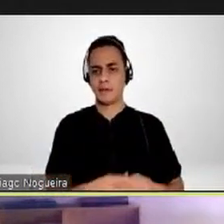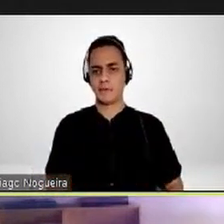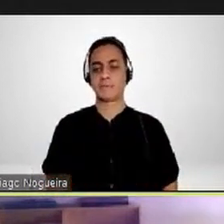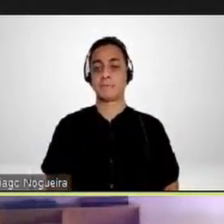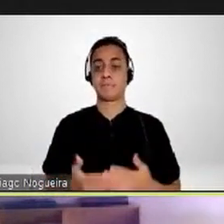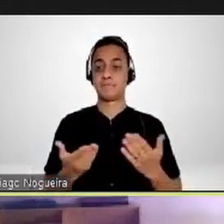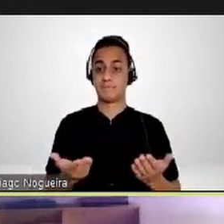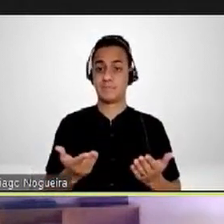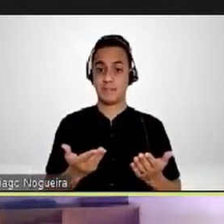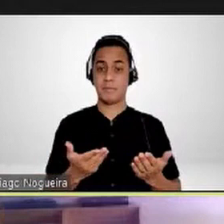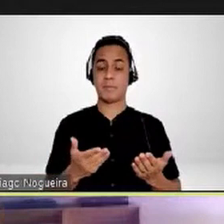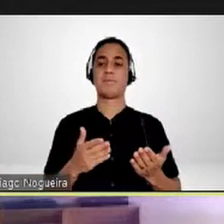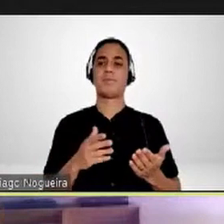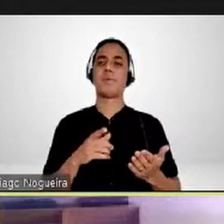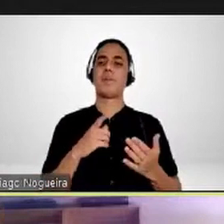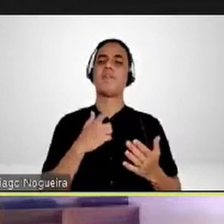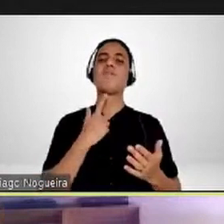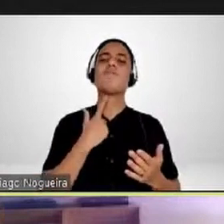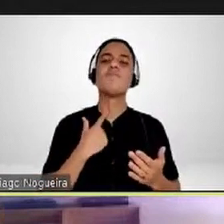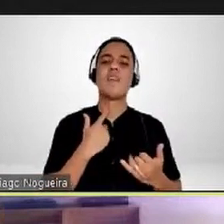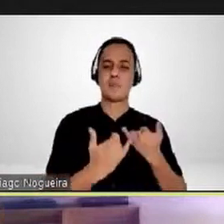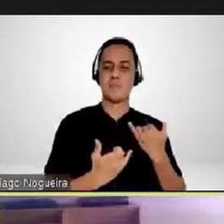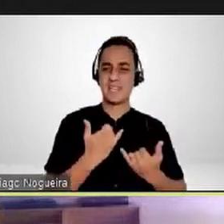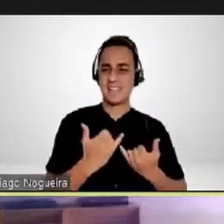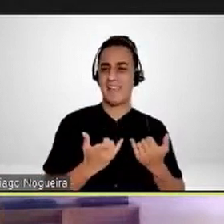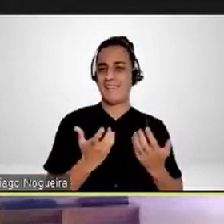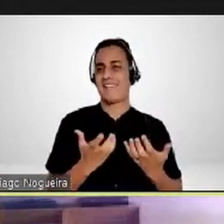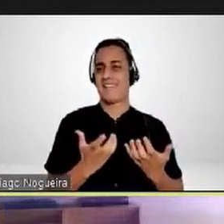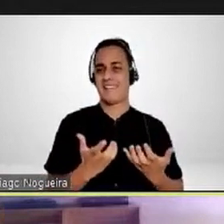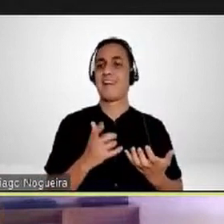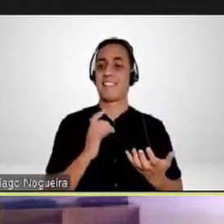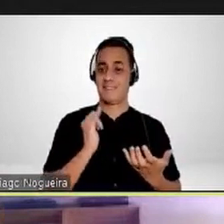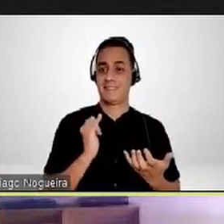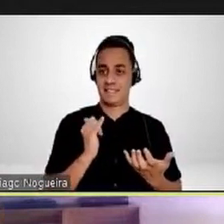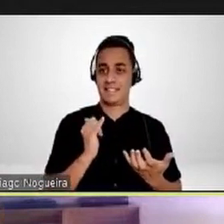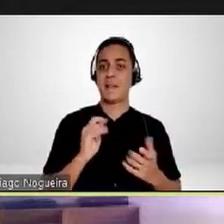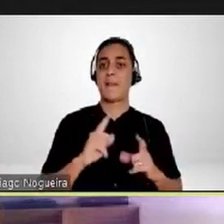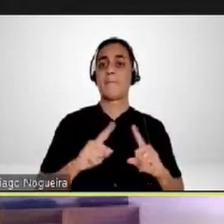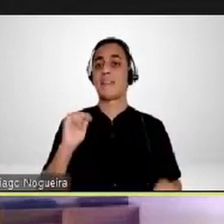de brincar protegido no parquinho. Entretanto, a narrativa traz o